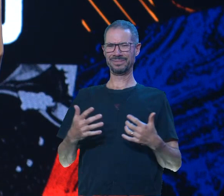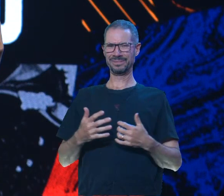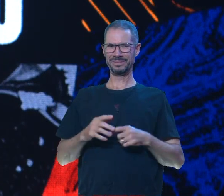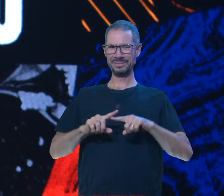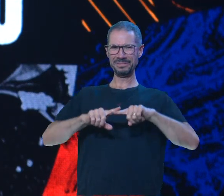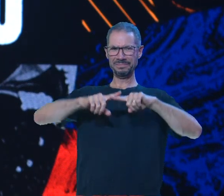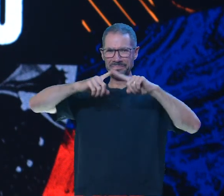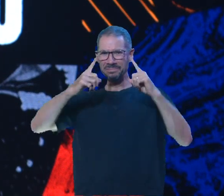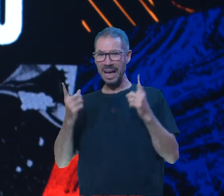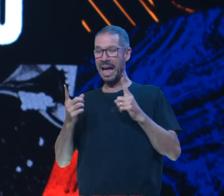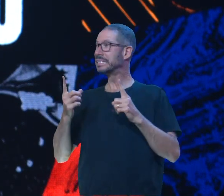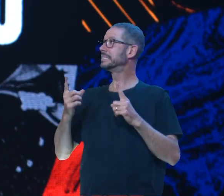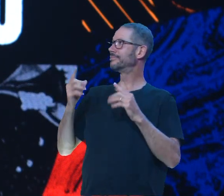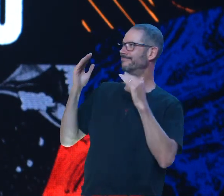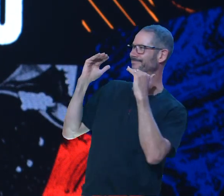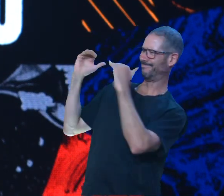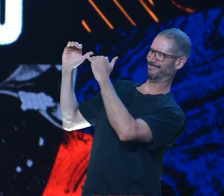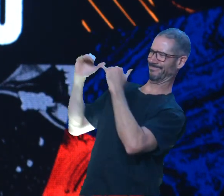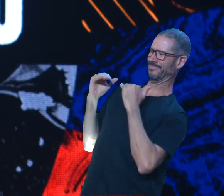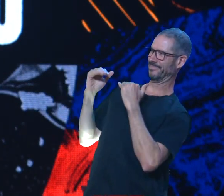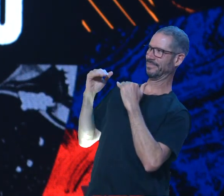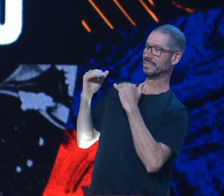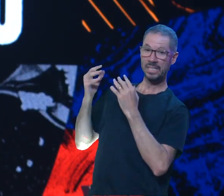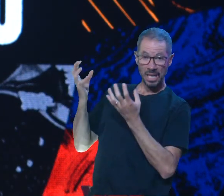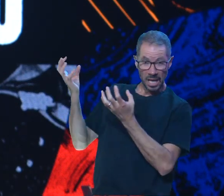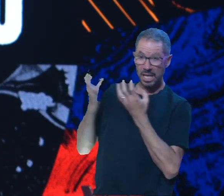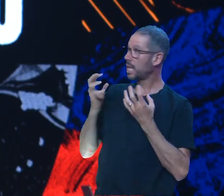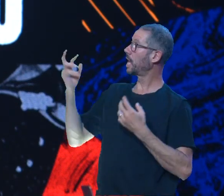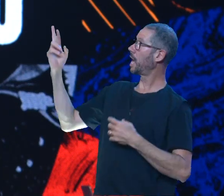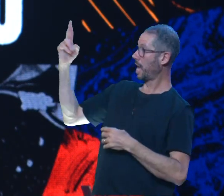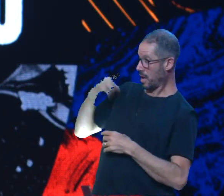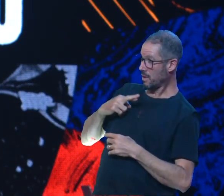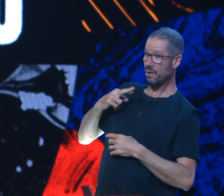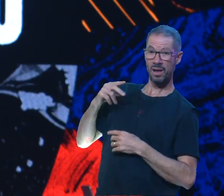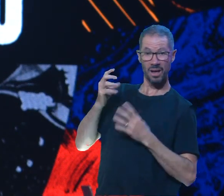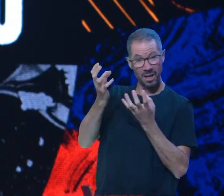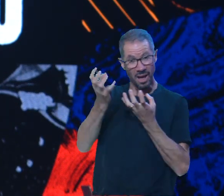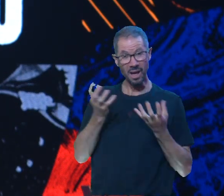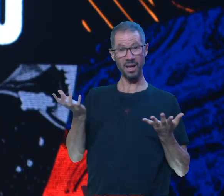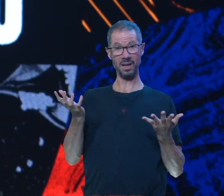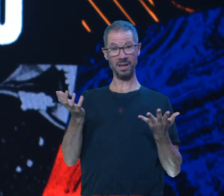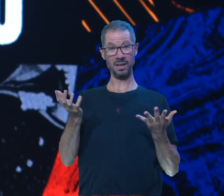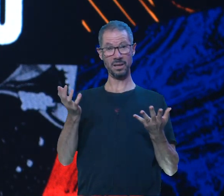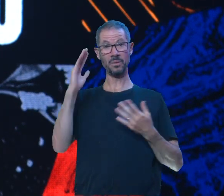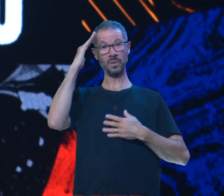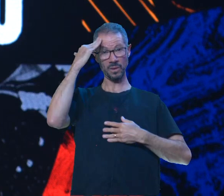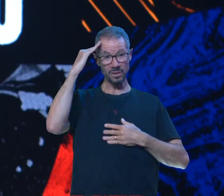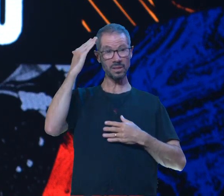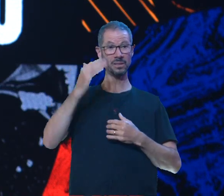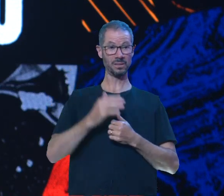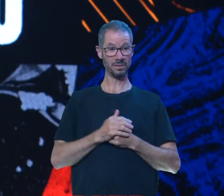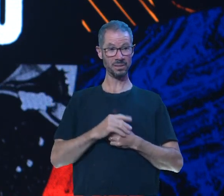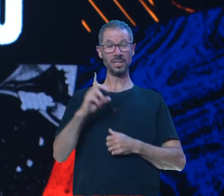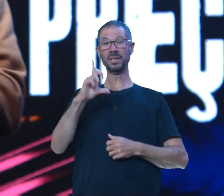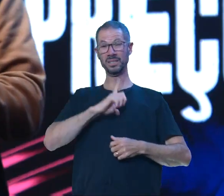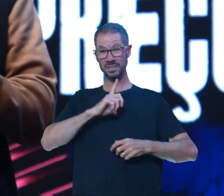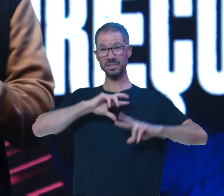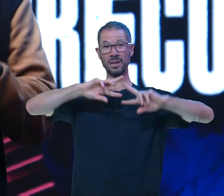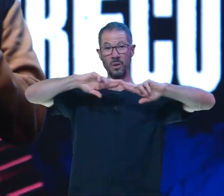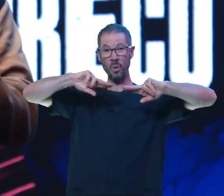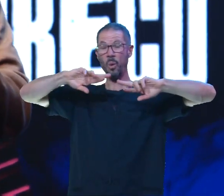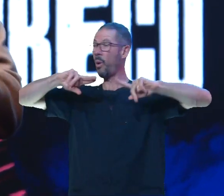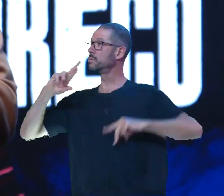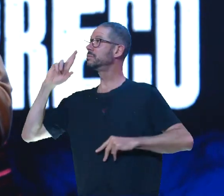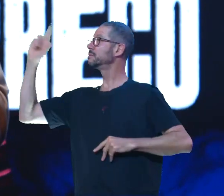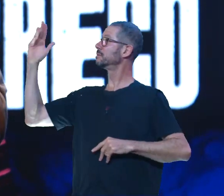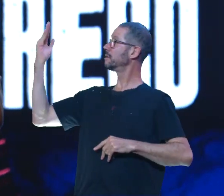Mas aí você não faz o que Deus pede, mas quer ouvir a voz dele e fazer outras coisas? Você está me entendendo? Existem coisas que o Senhor